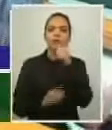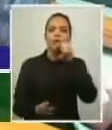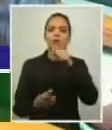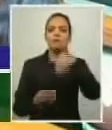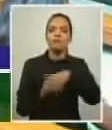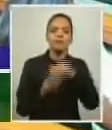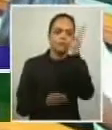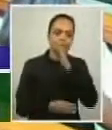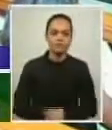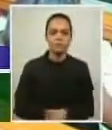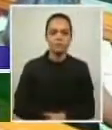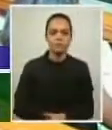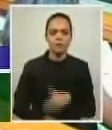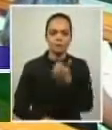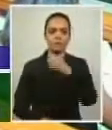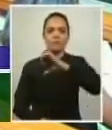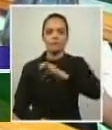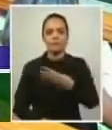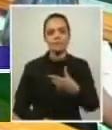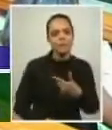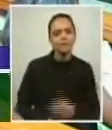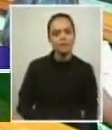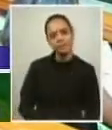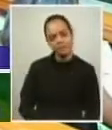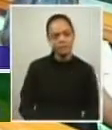Brasil 32 A